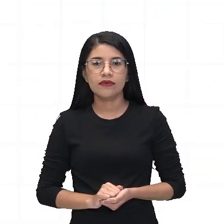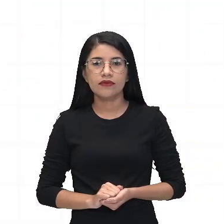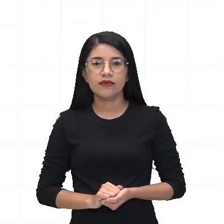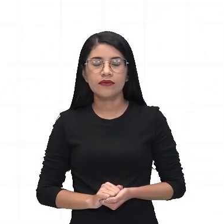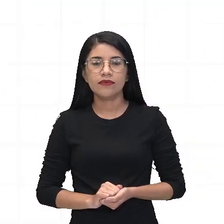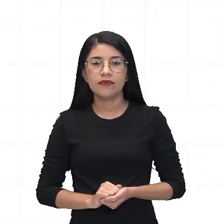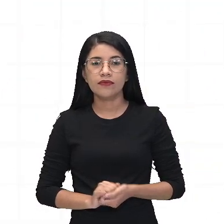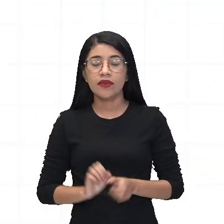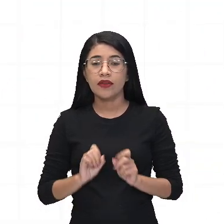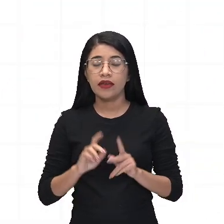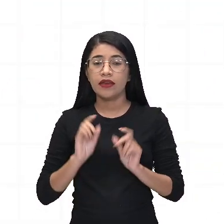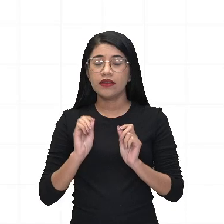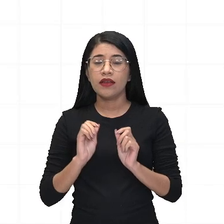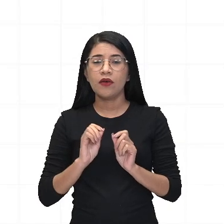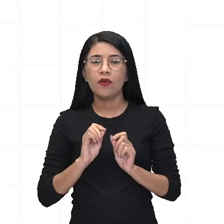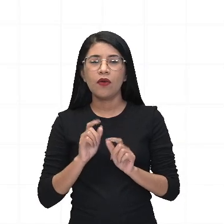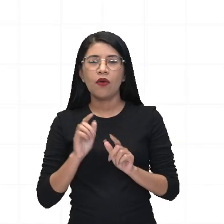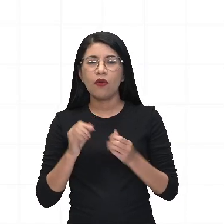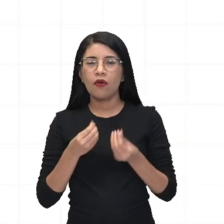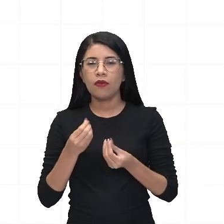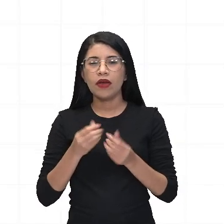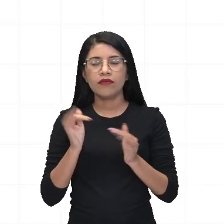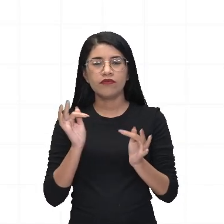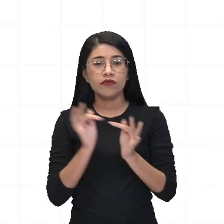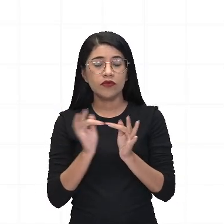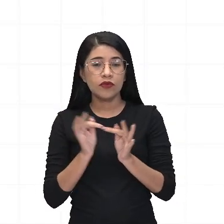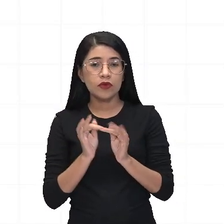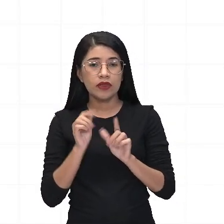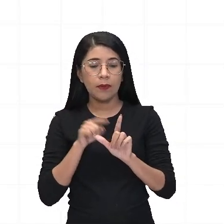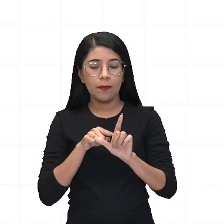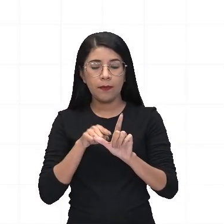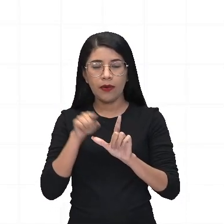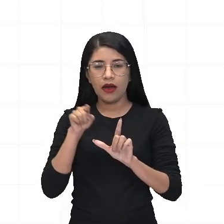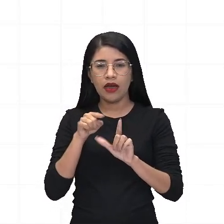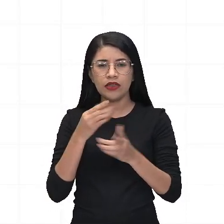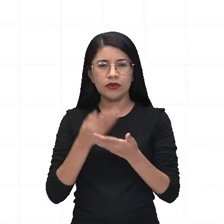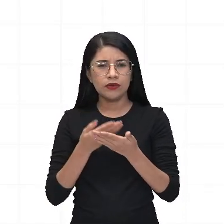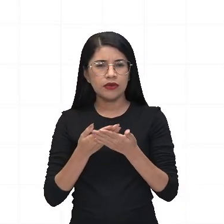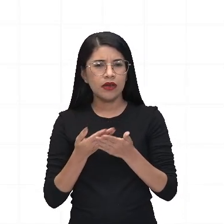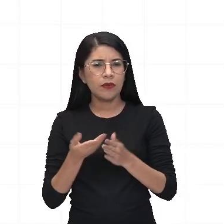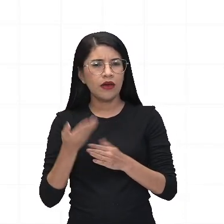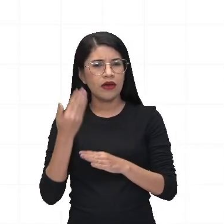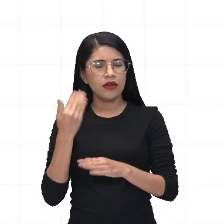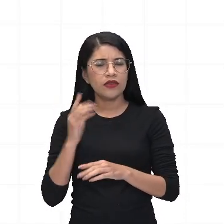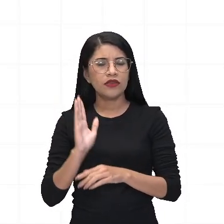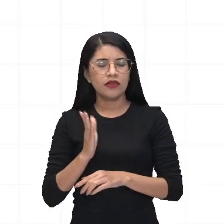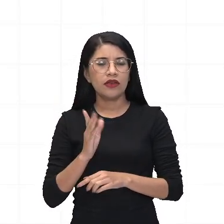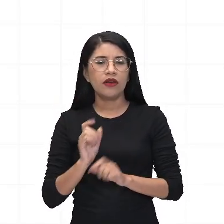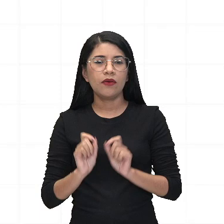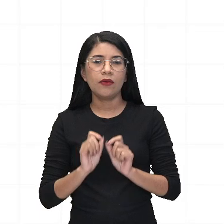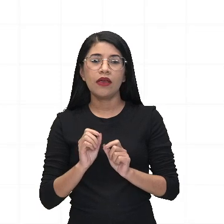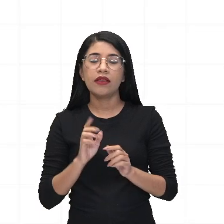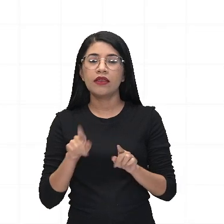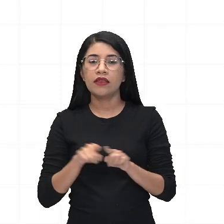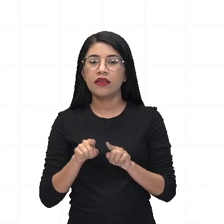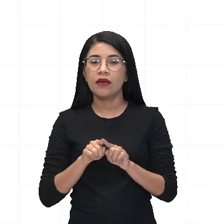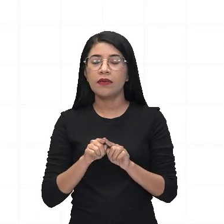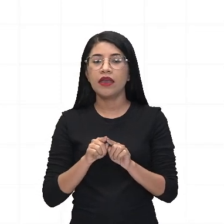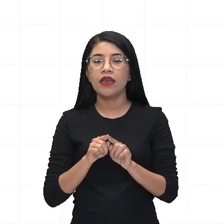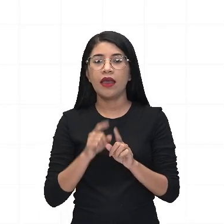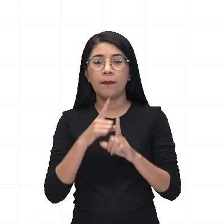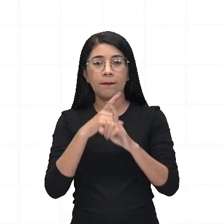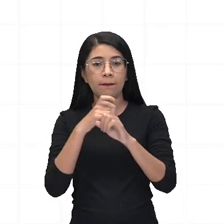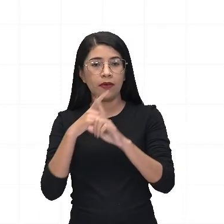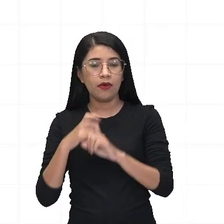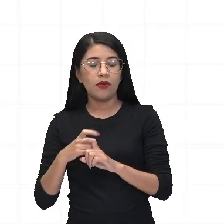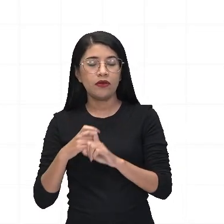Muito bem, então função afim nós já vimos na aula passada que ela também é conhecida como uma função polinomial